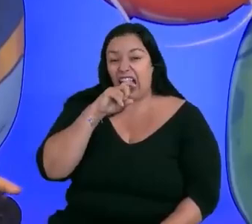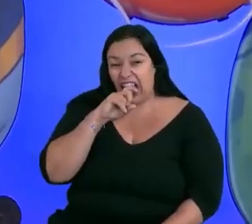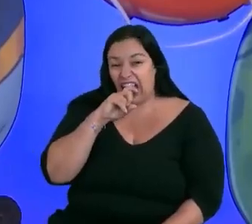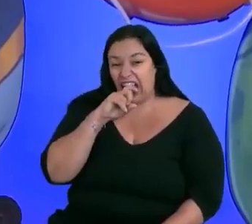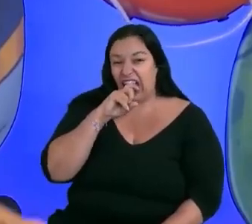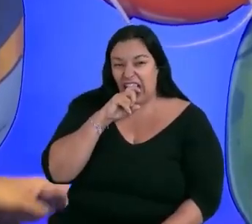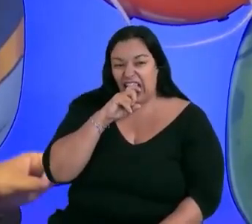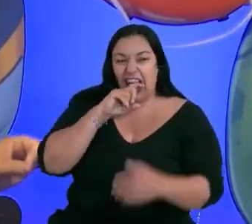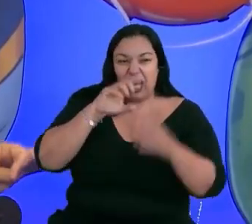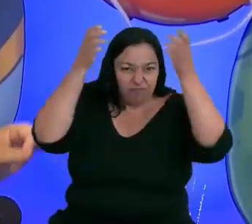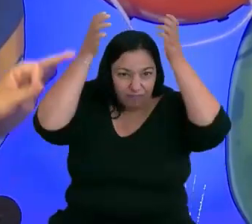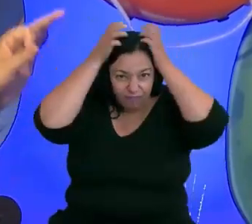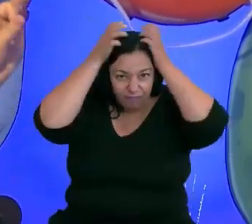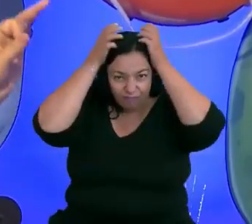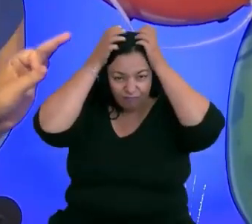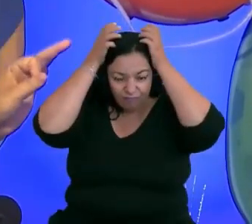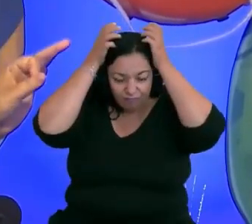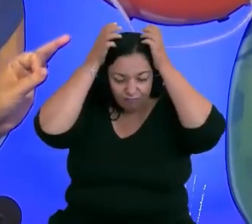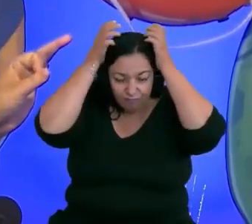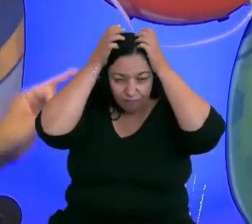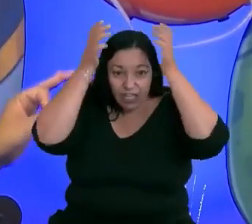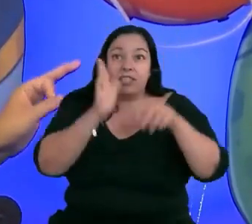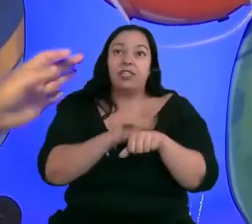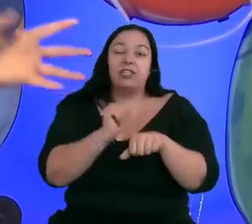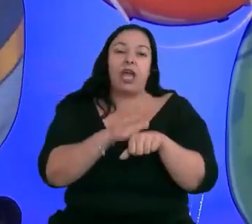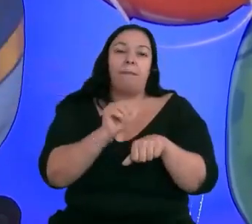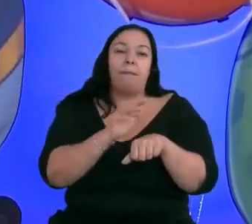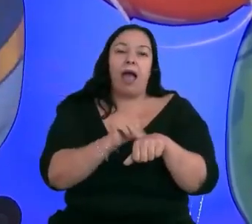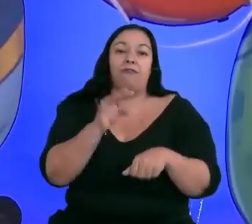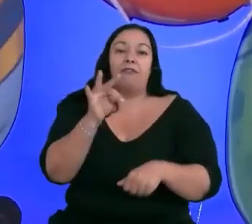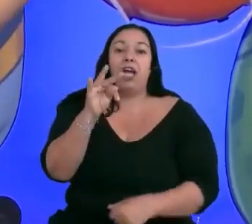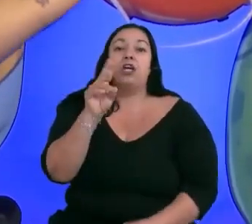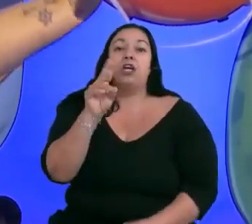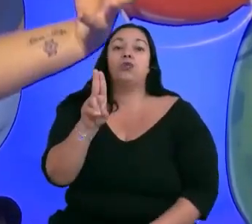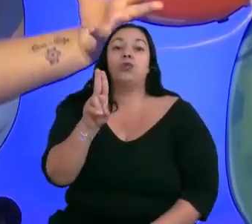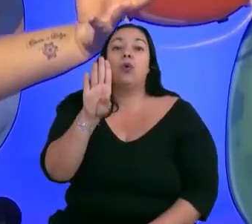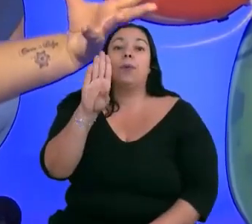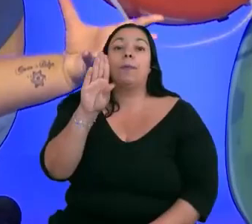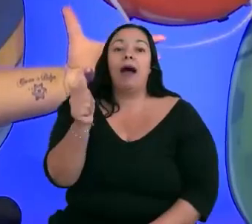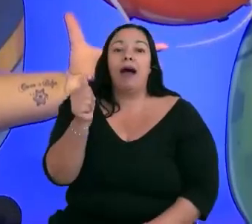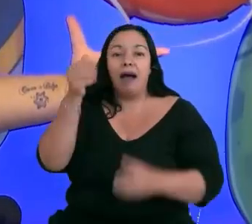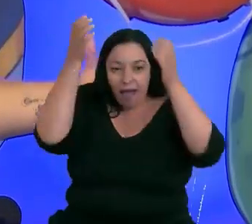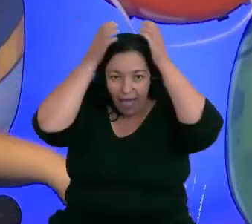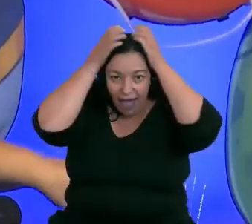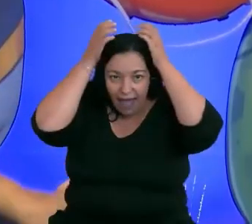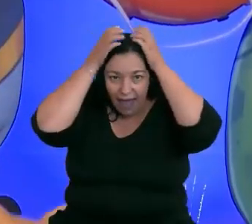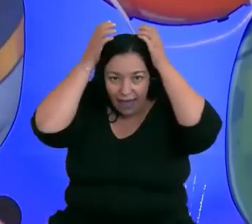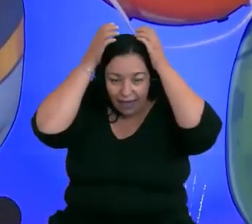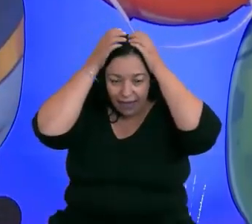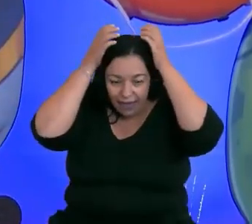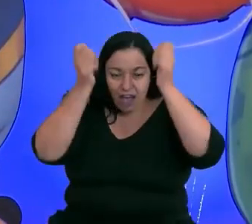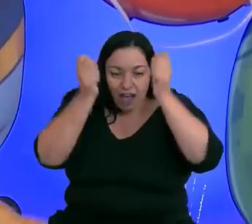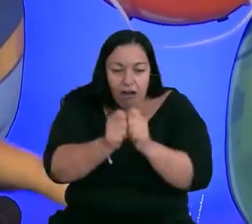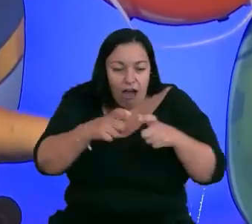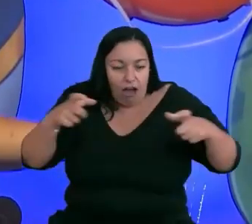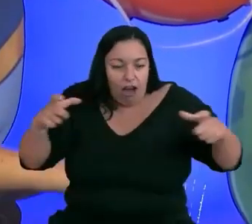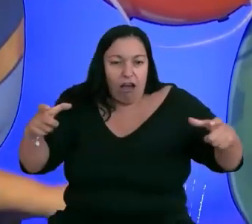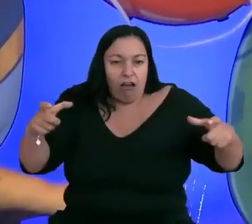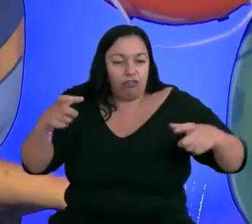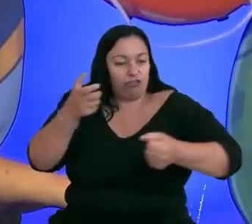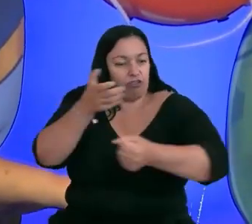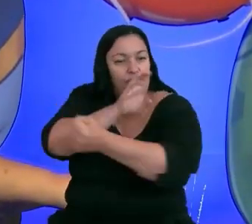É, o rei se chamava Tuba Rei. Ele era grande, forte e respeitado